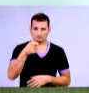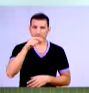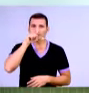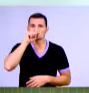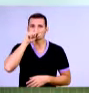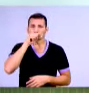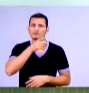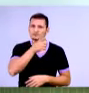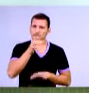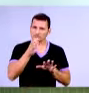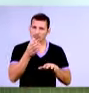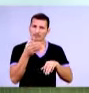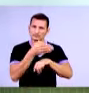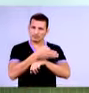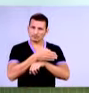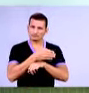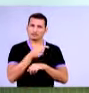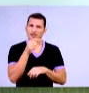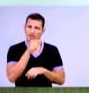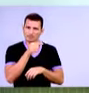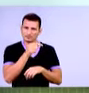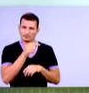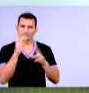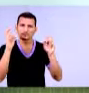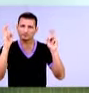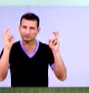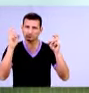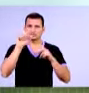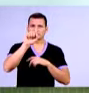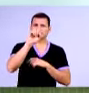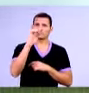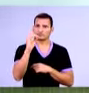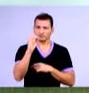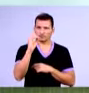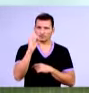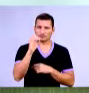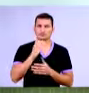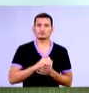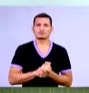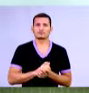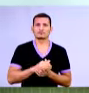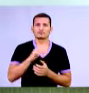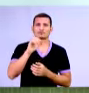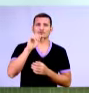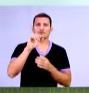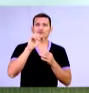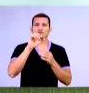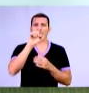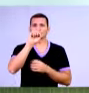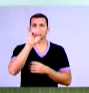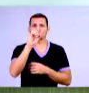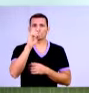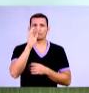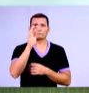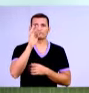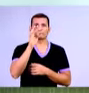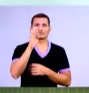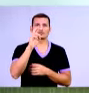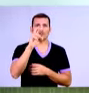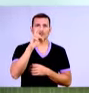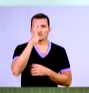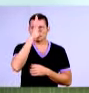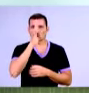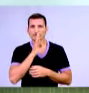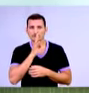acesso a esse conteúdo, a esse assunto, né? Sistemas operacionais, softwares livres, distribuições Linux, sistema